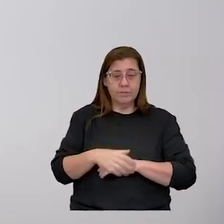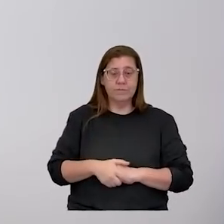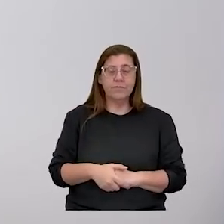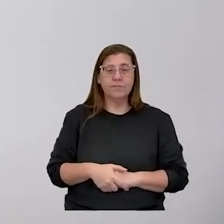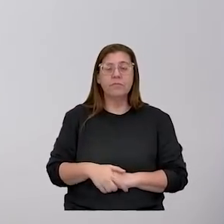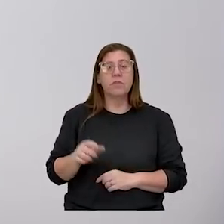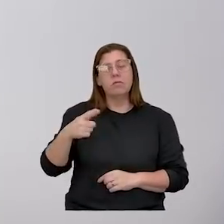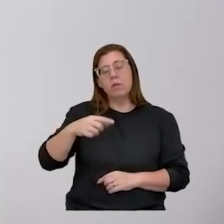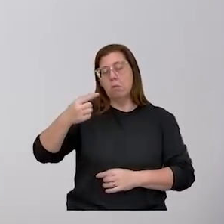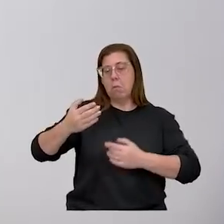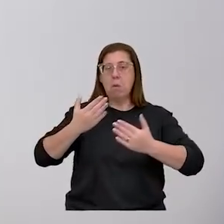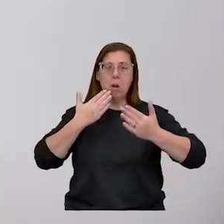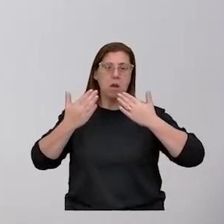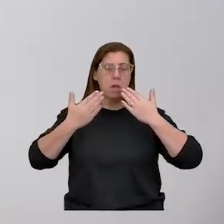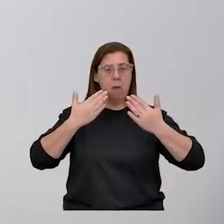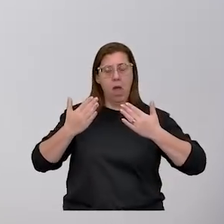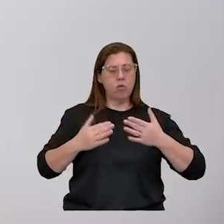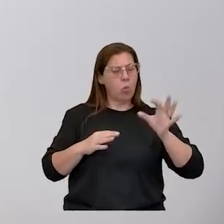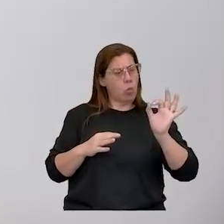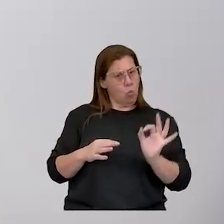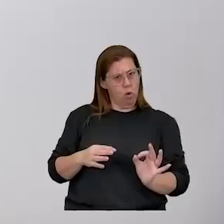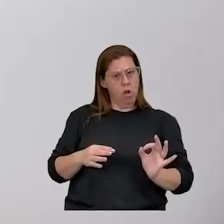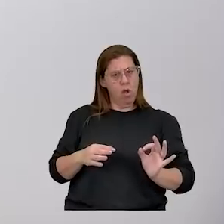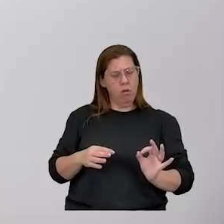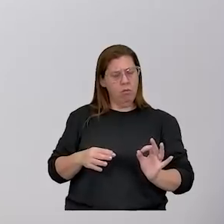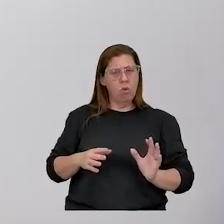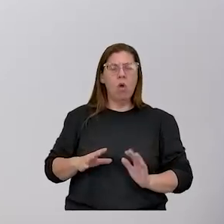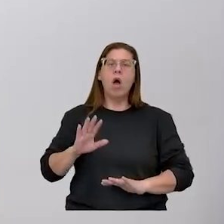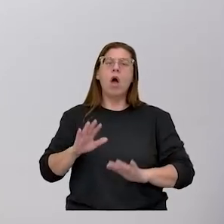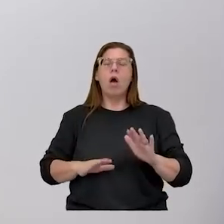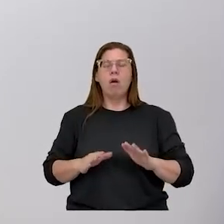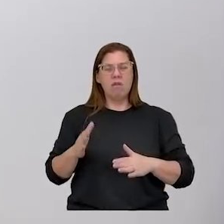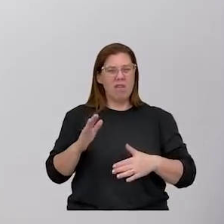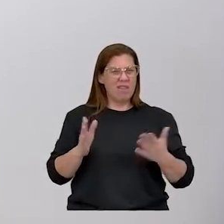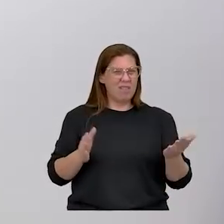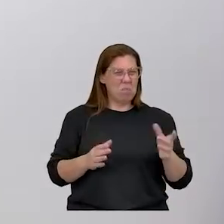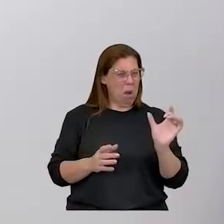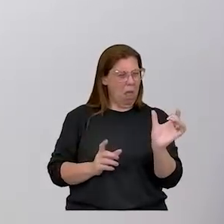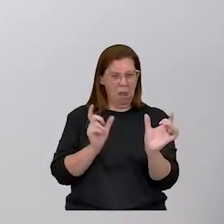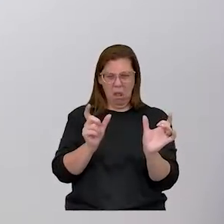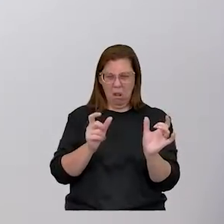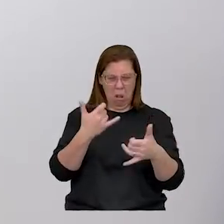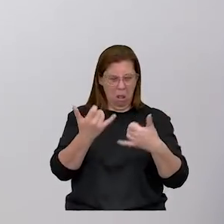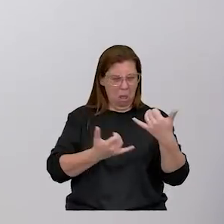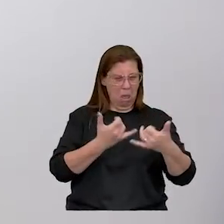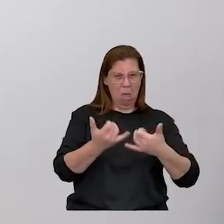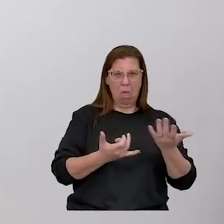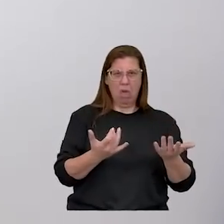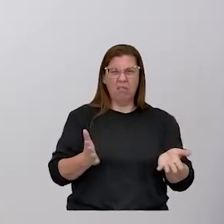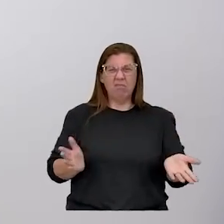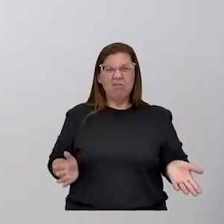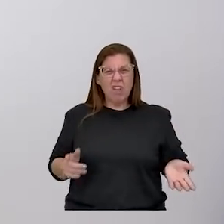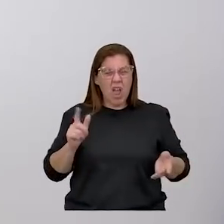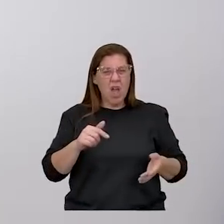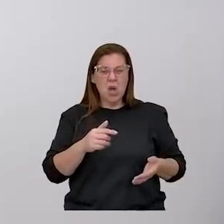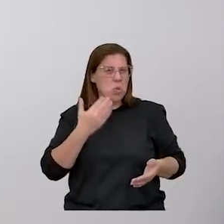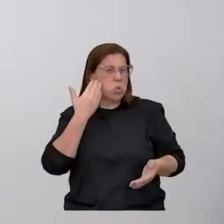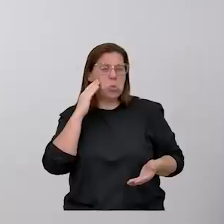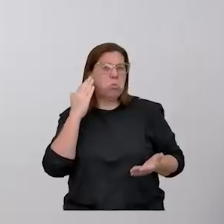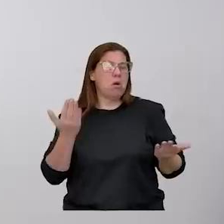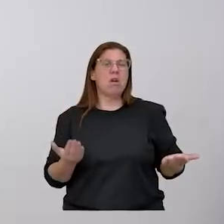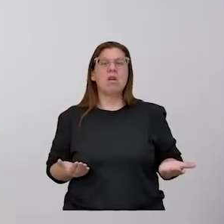muito importante, tá? Que aí e também pensando que o outro pode ter alguma estratégia ali no momento, né?